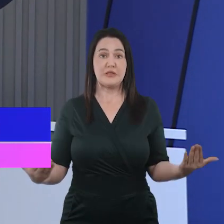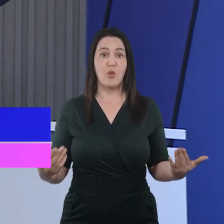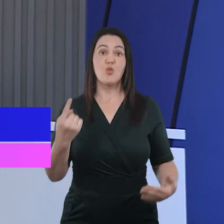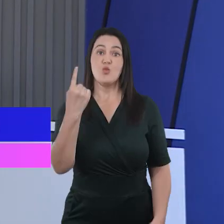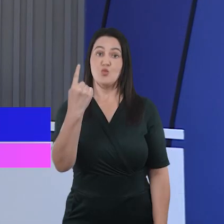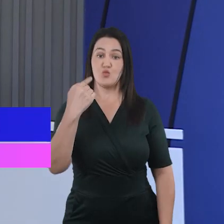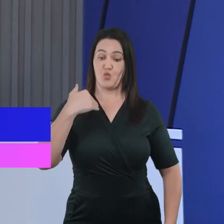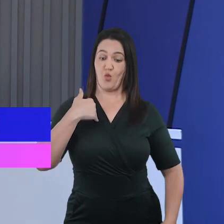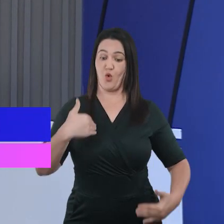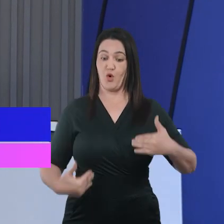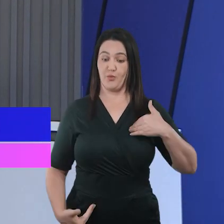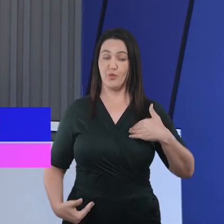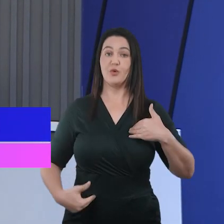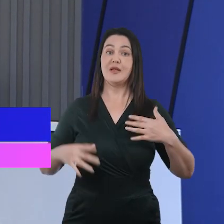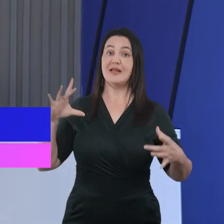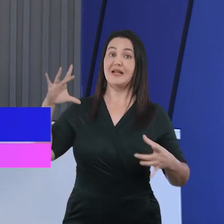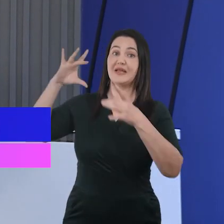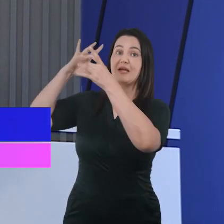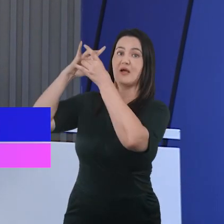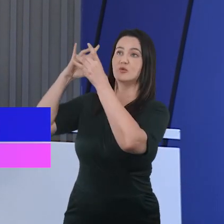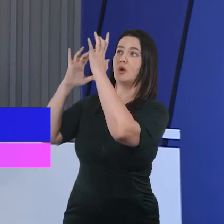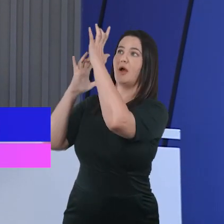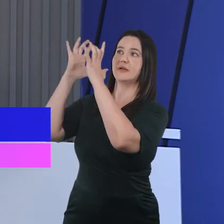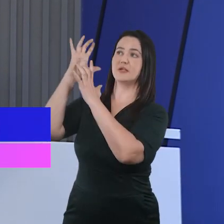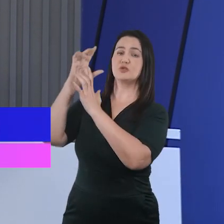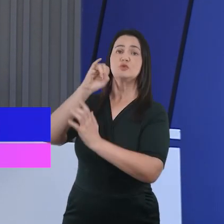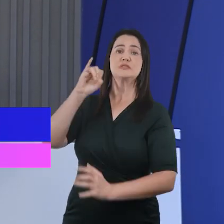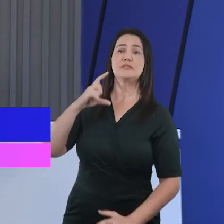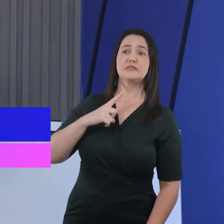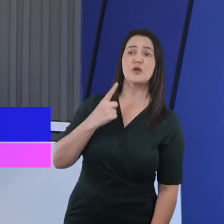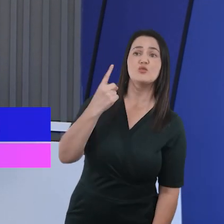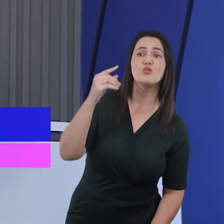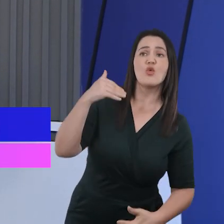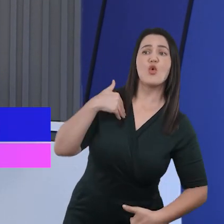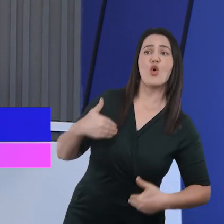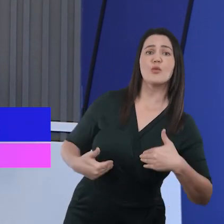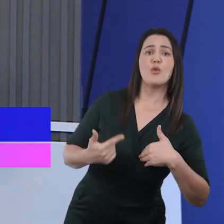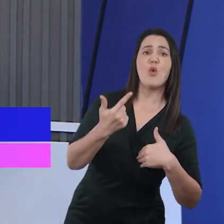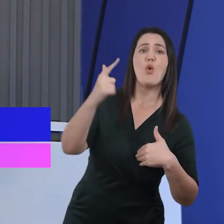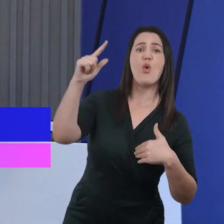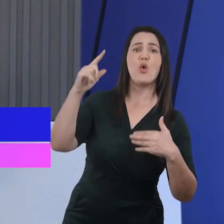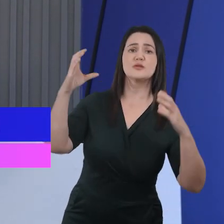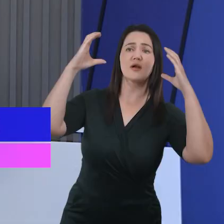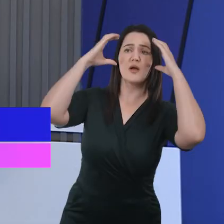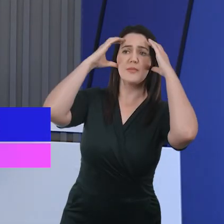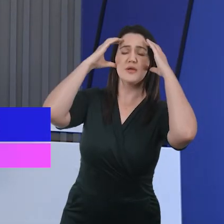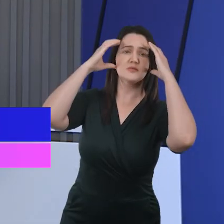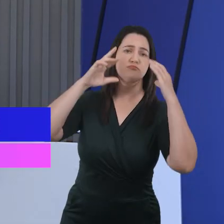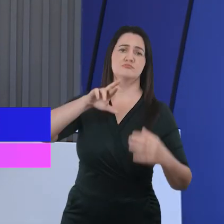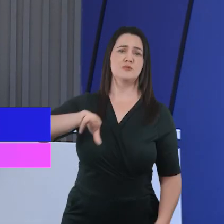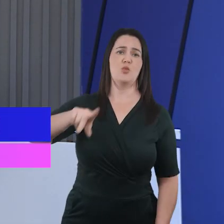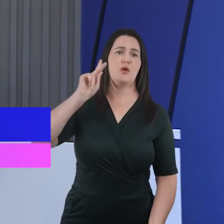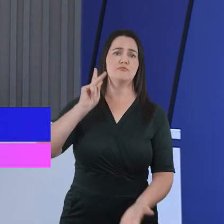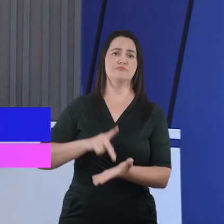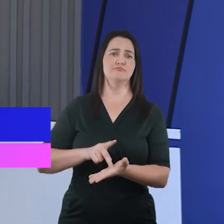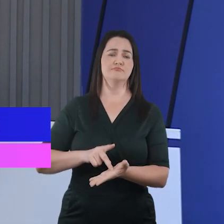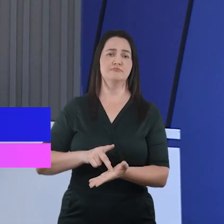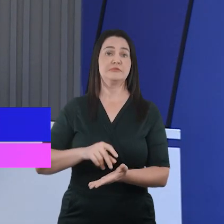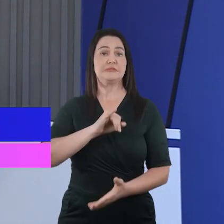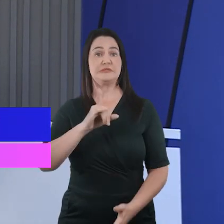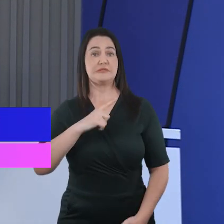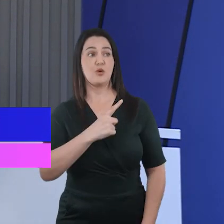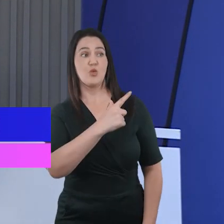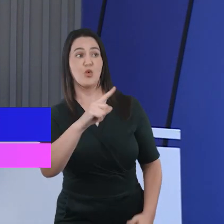cabeça. Pode ter um outro corpo? Segundo a Bíblia, não. Só tem um corpo onde Cristo é o cabeça.